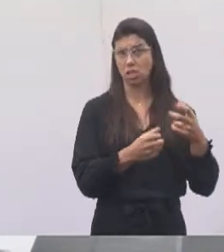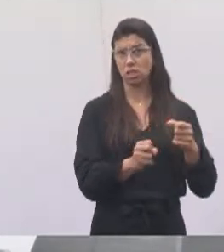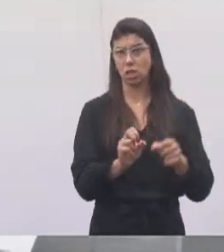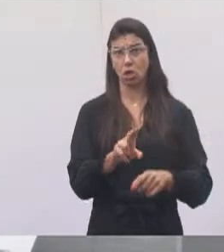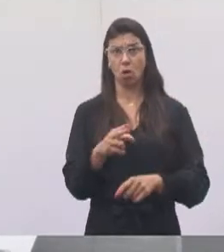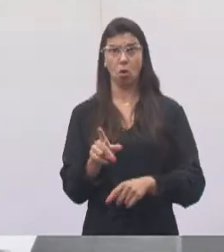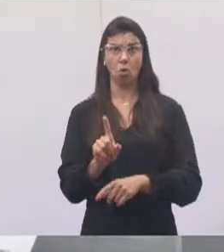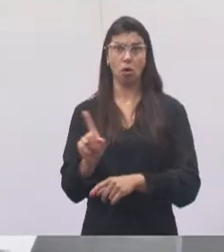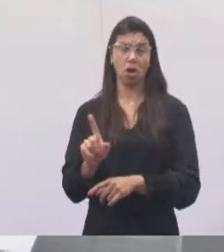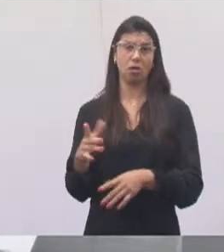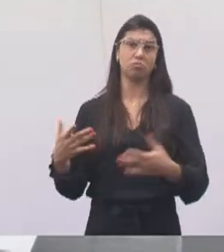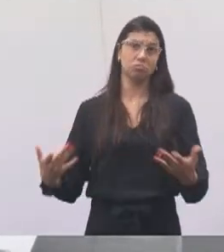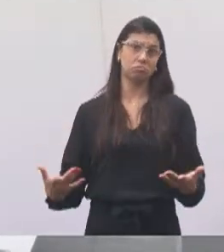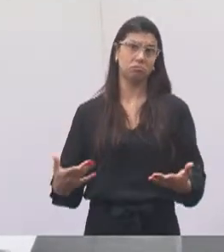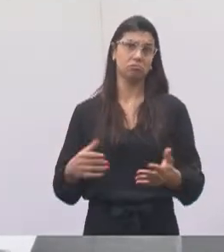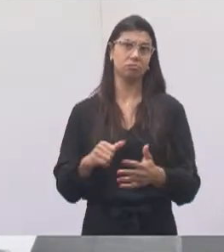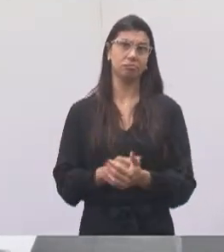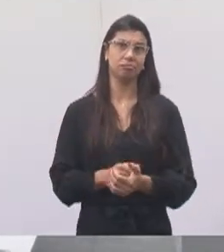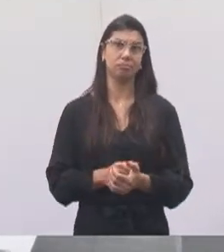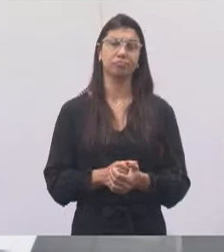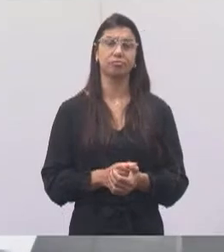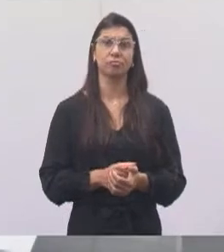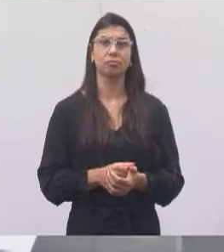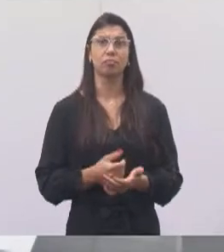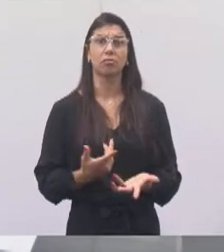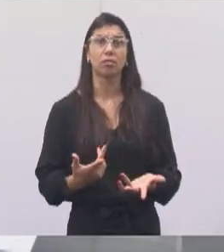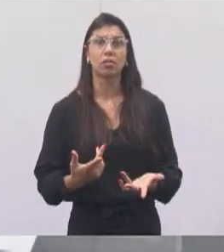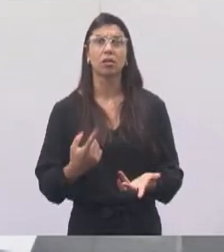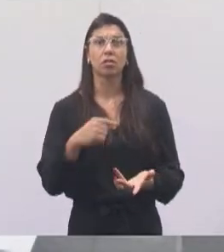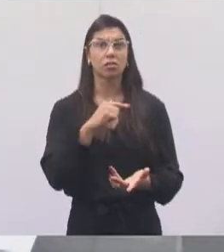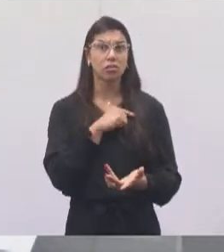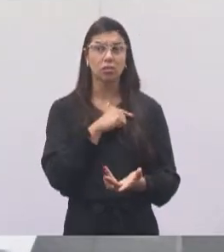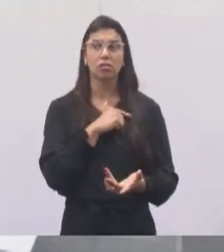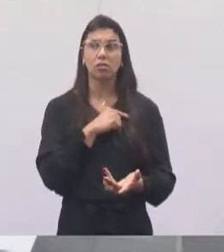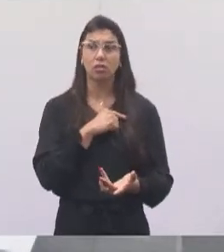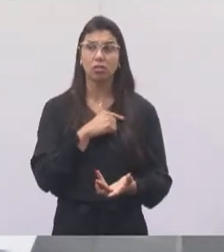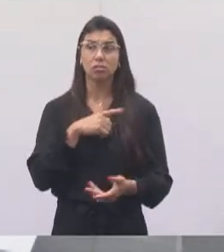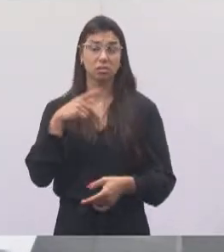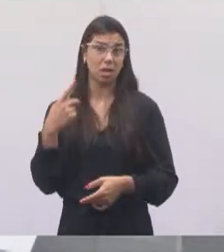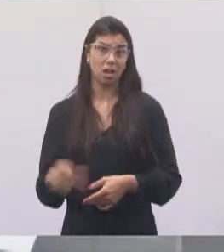prefeito ou o jurídico da prefeitura, a gente desmorona tudo aqui.